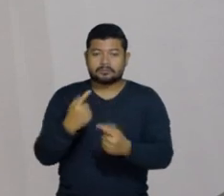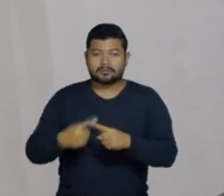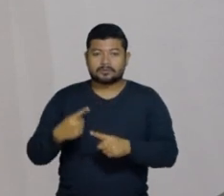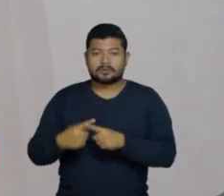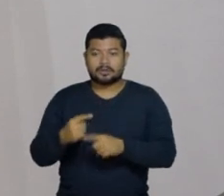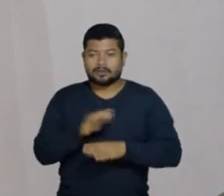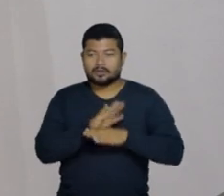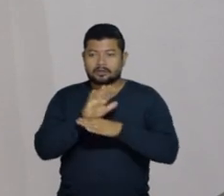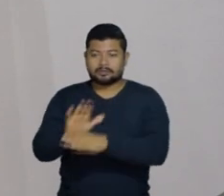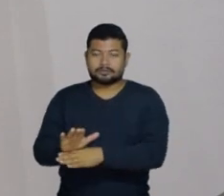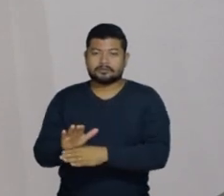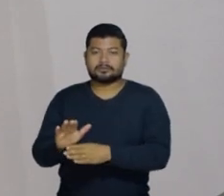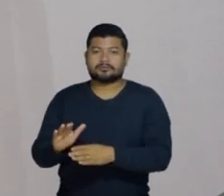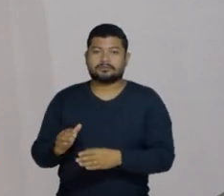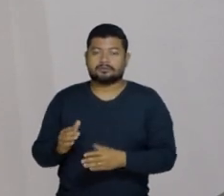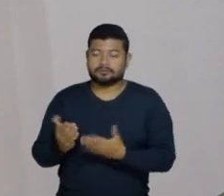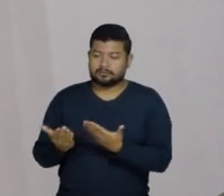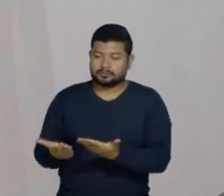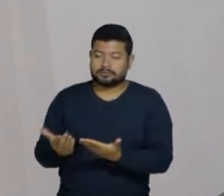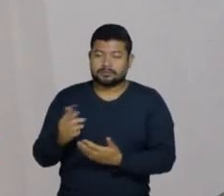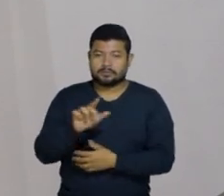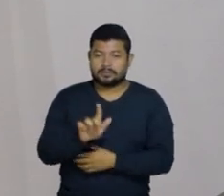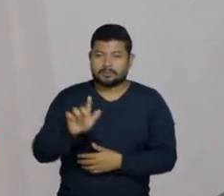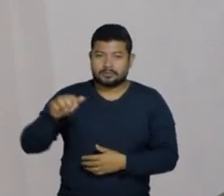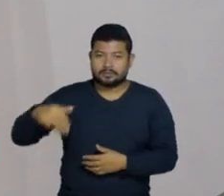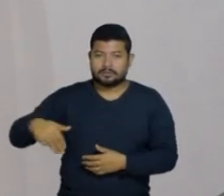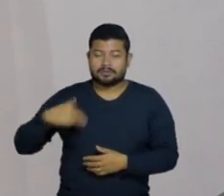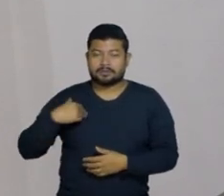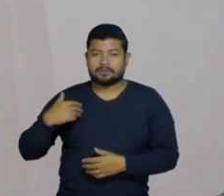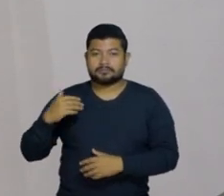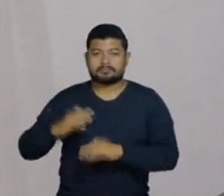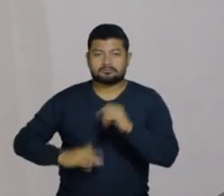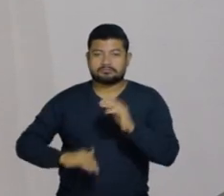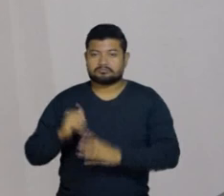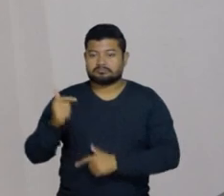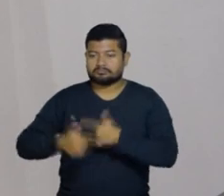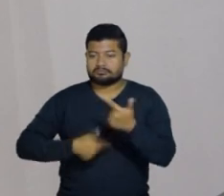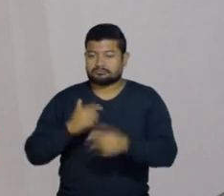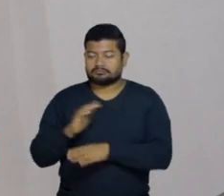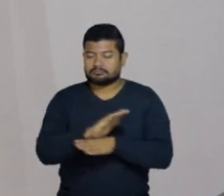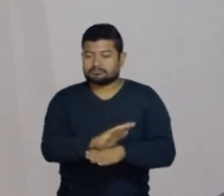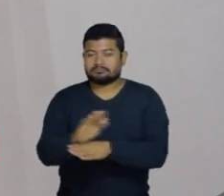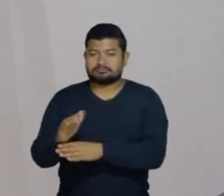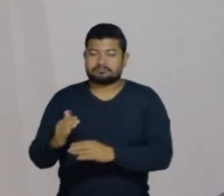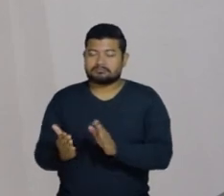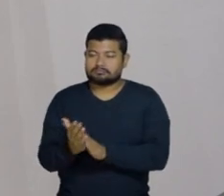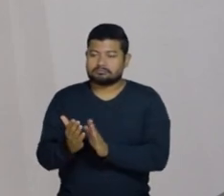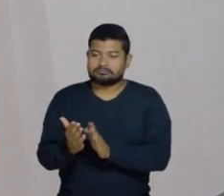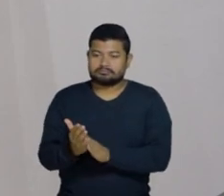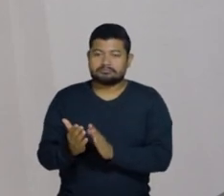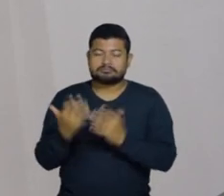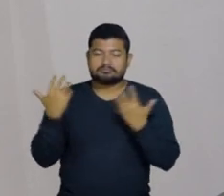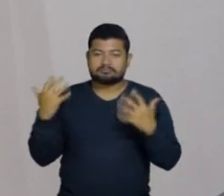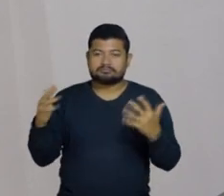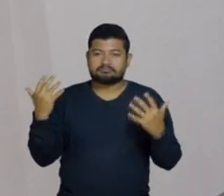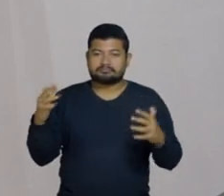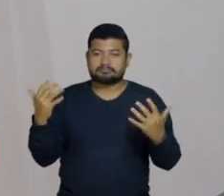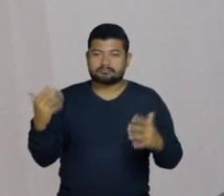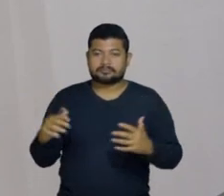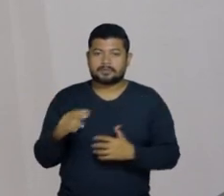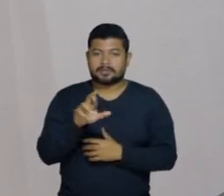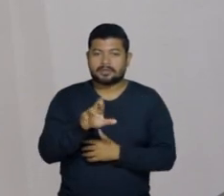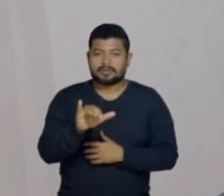têm guarda municipal, realizando um grande trabalho pela nossa gente. Então, parabéns, Ricardo, que Deus possa continuar